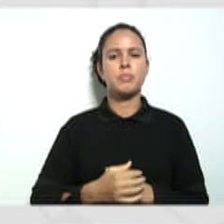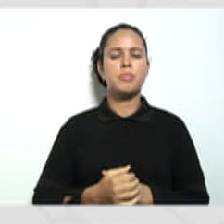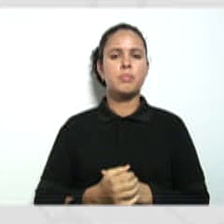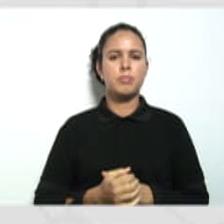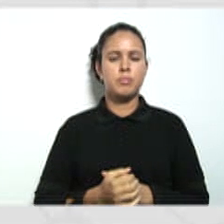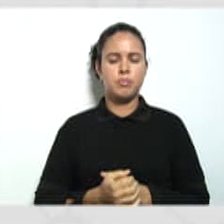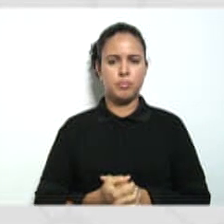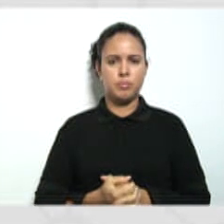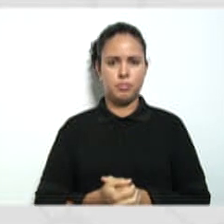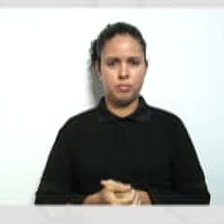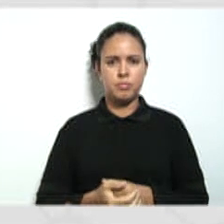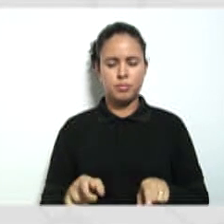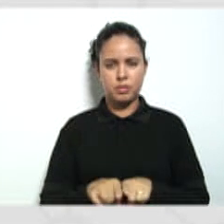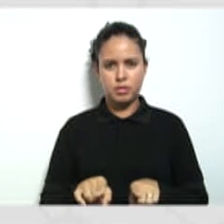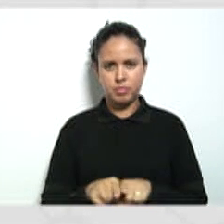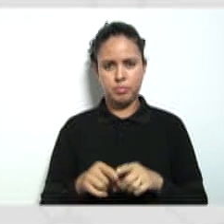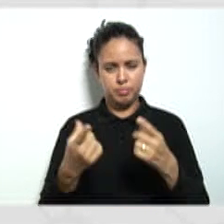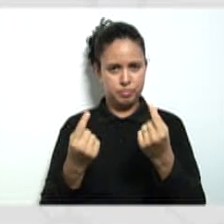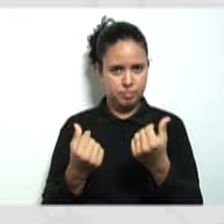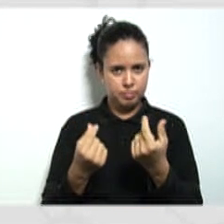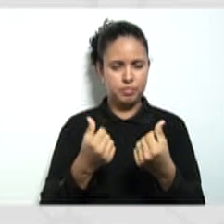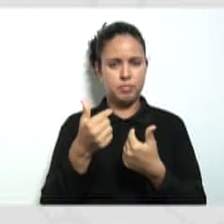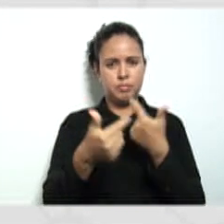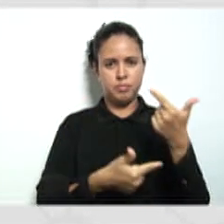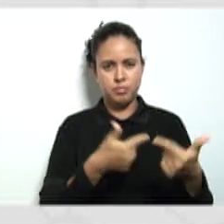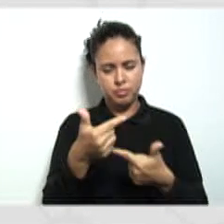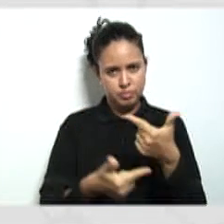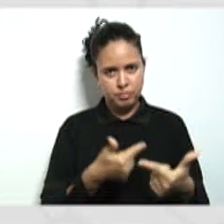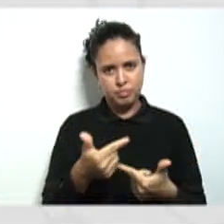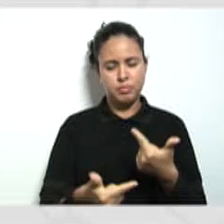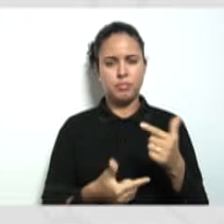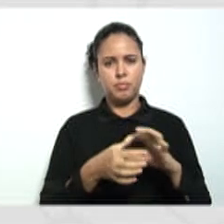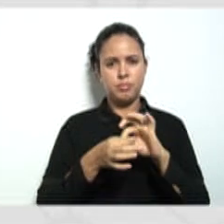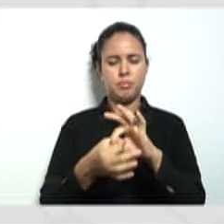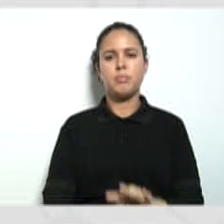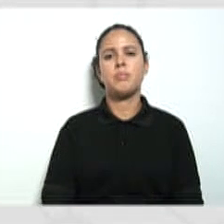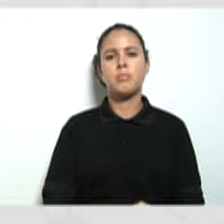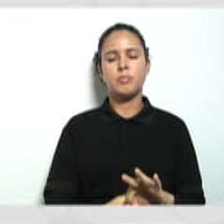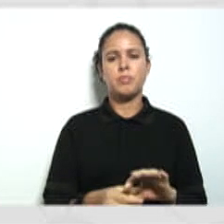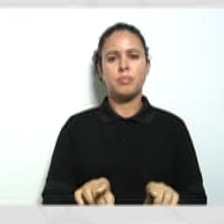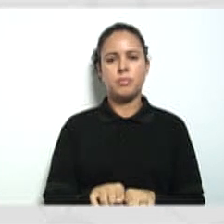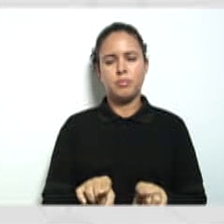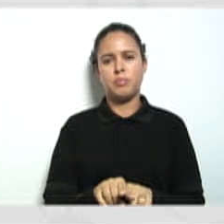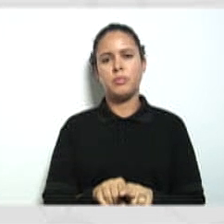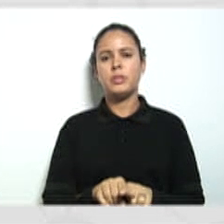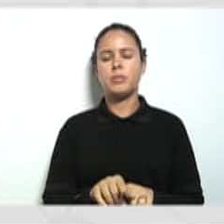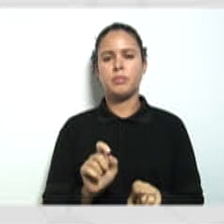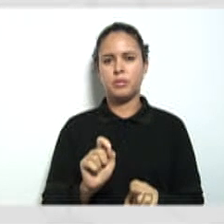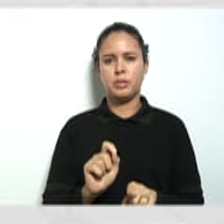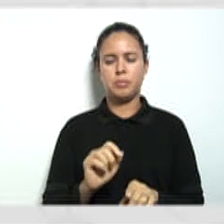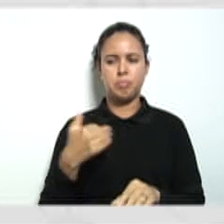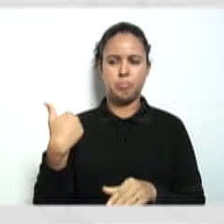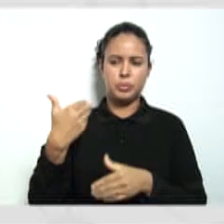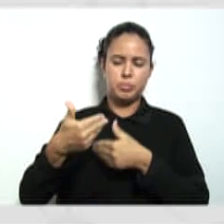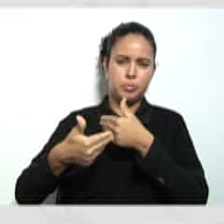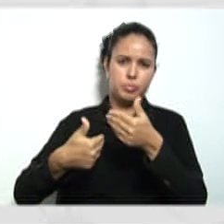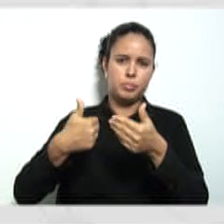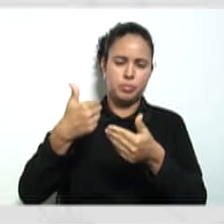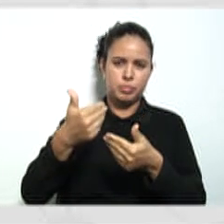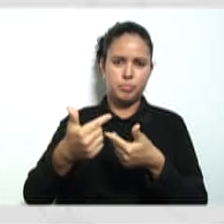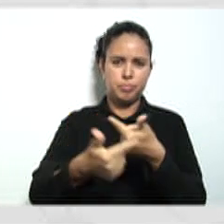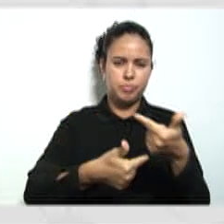relação que existe entre o capital e o trabalho e as formas como as relações econômicas foram estabelecidas. Então, em